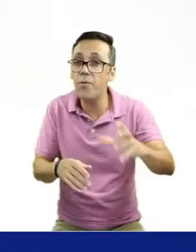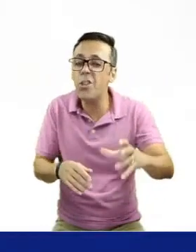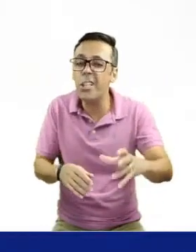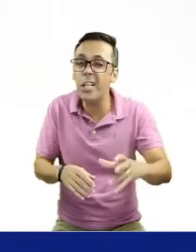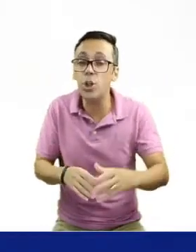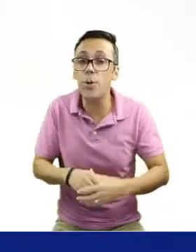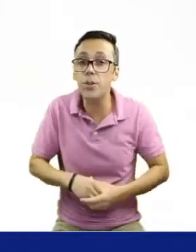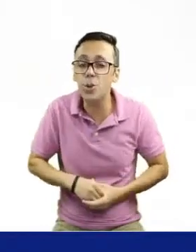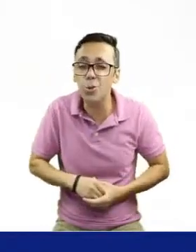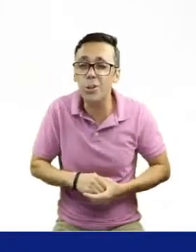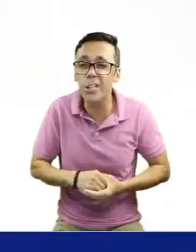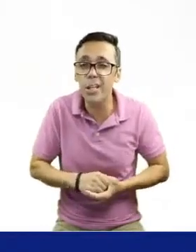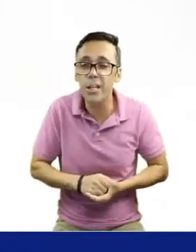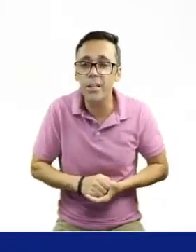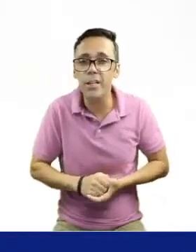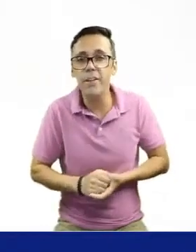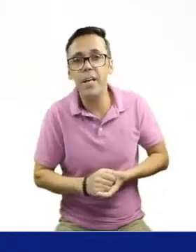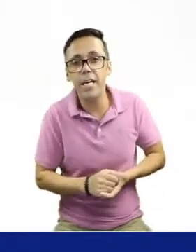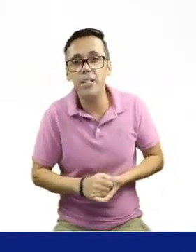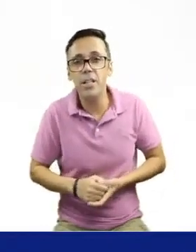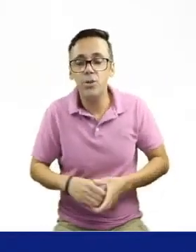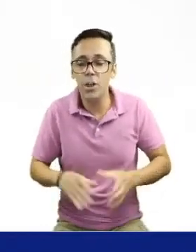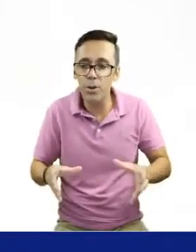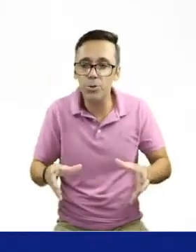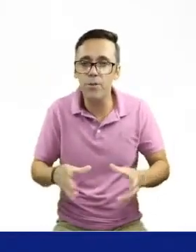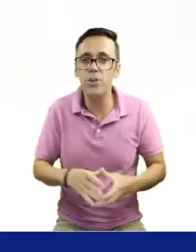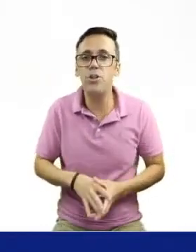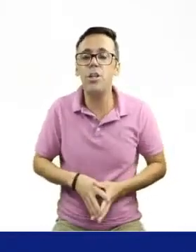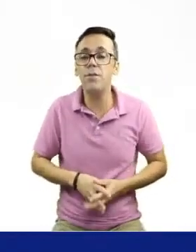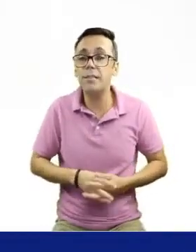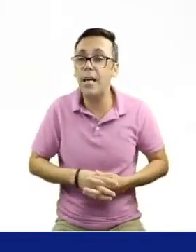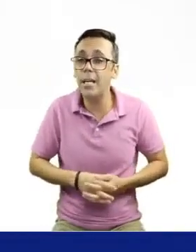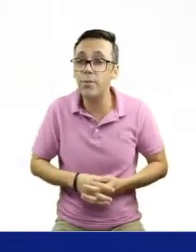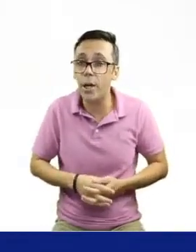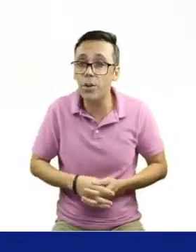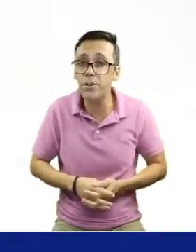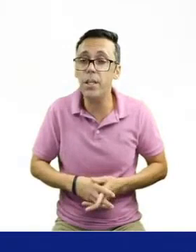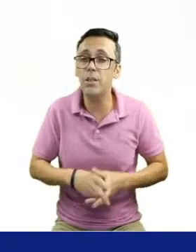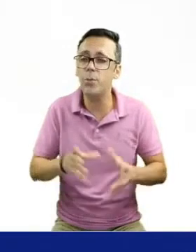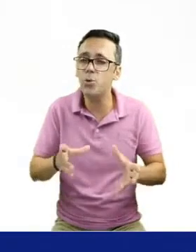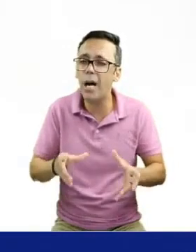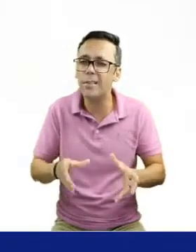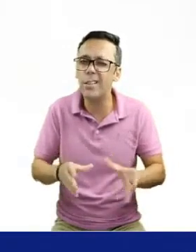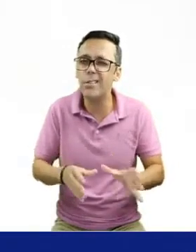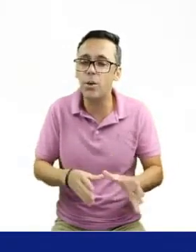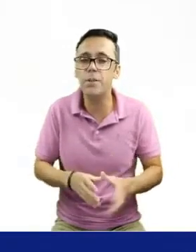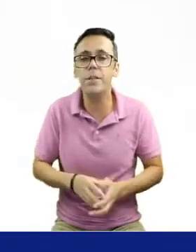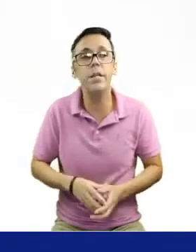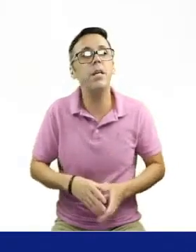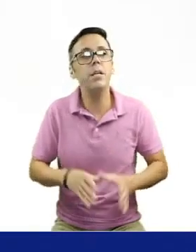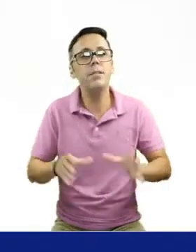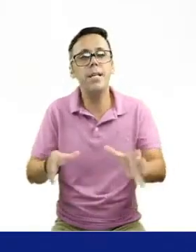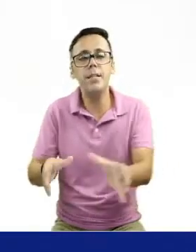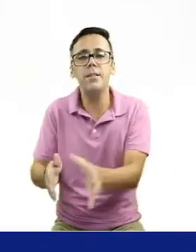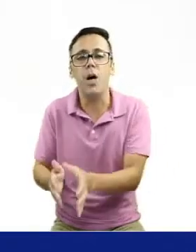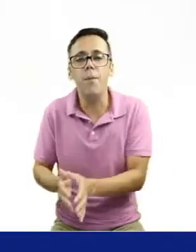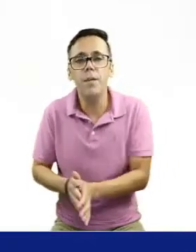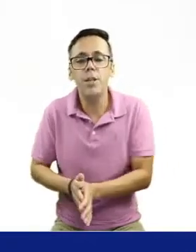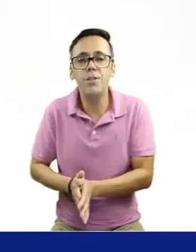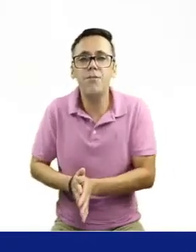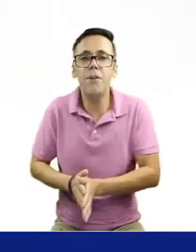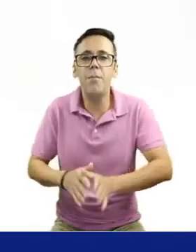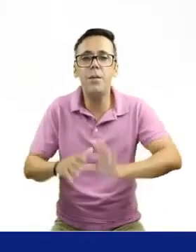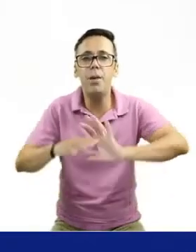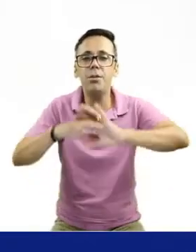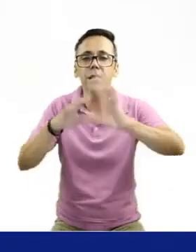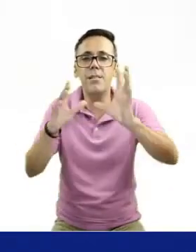comprar pizza beber um refrigerante e na garagem tomar um sorvetinho a sair um negocinho comer um churrasquinho negócio aí certo